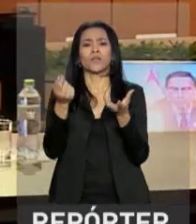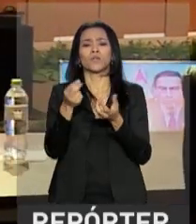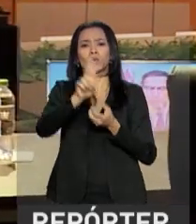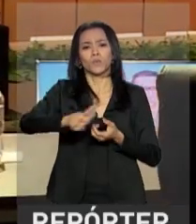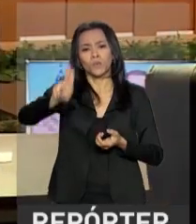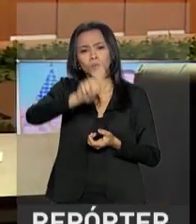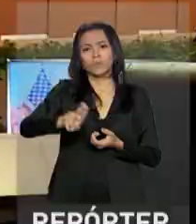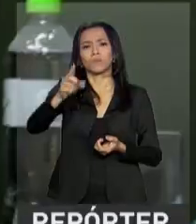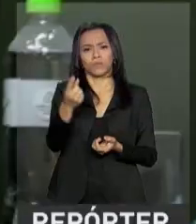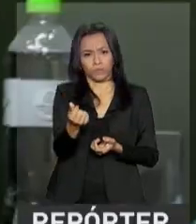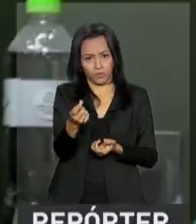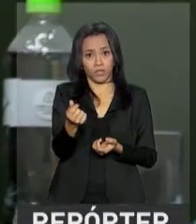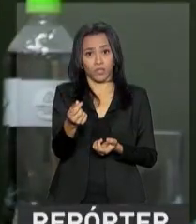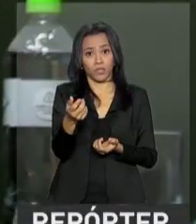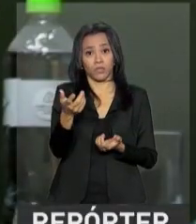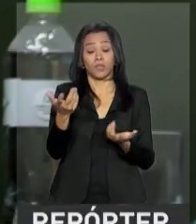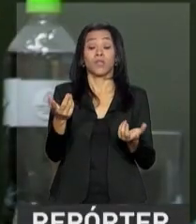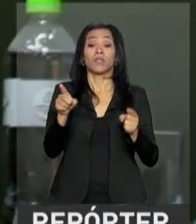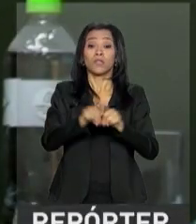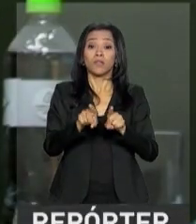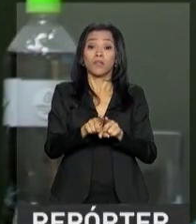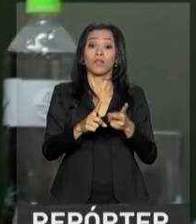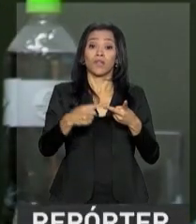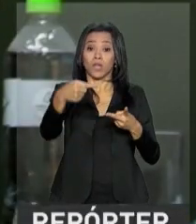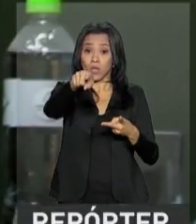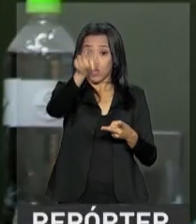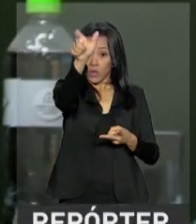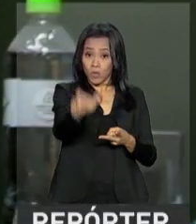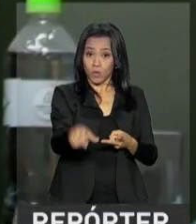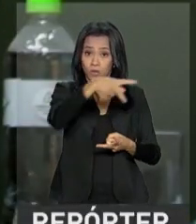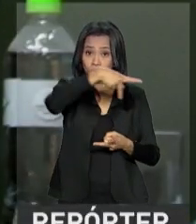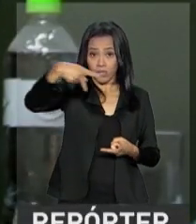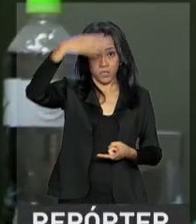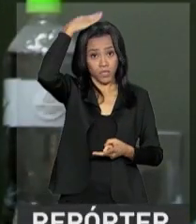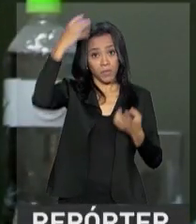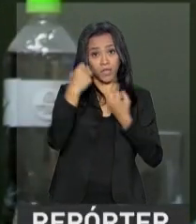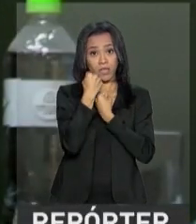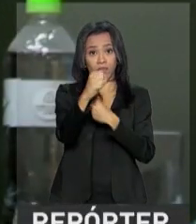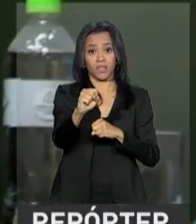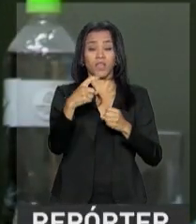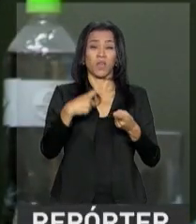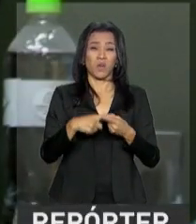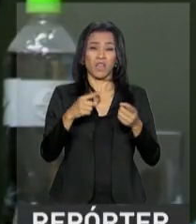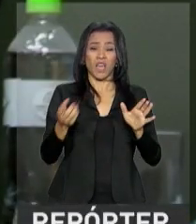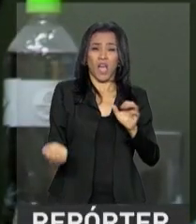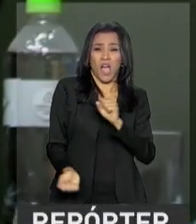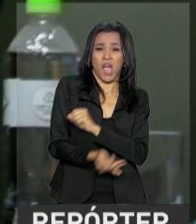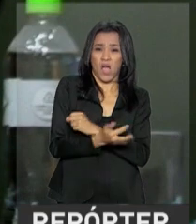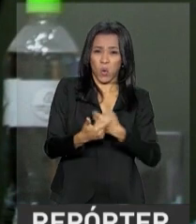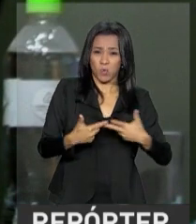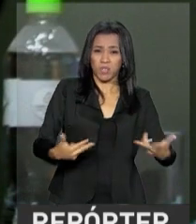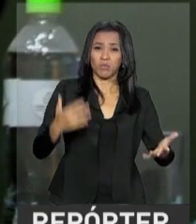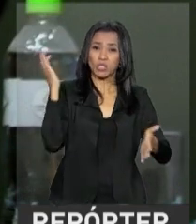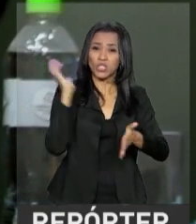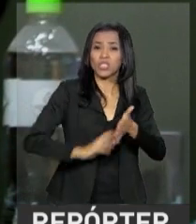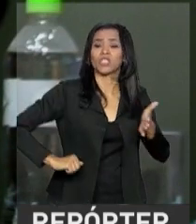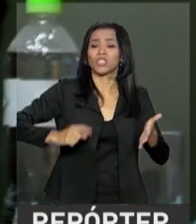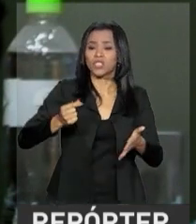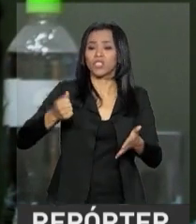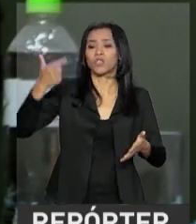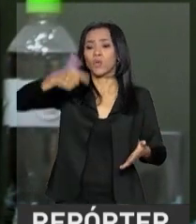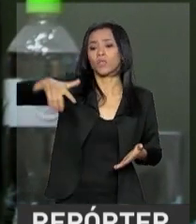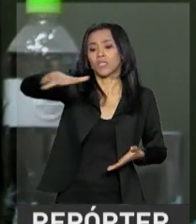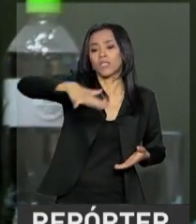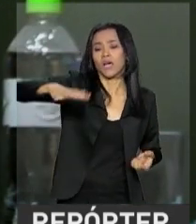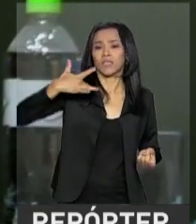de campanhas. O presidente Michel Temer defendeu que a corrupção corrói a democracia e tira recursos de outras áreas,